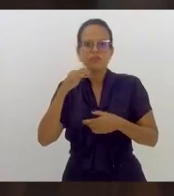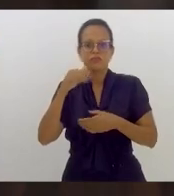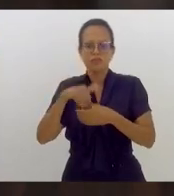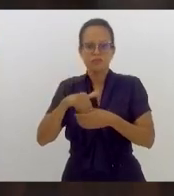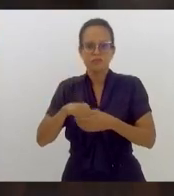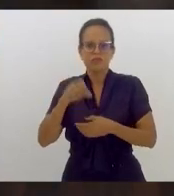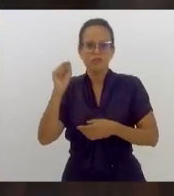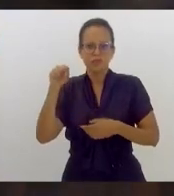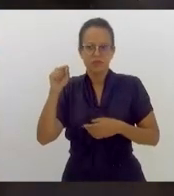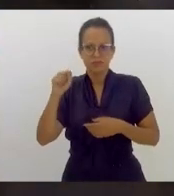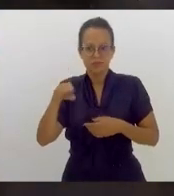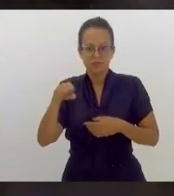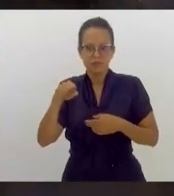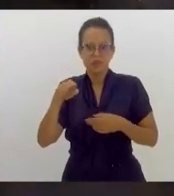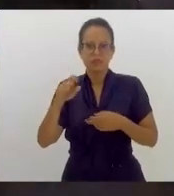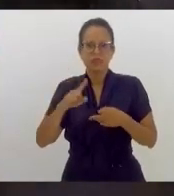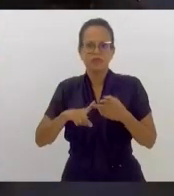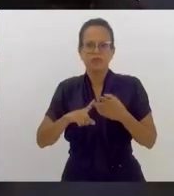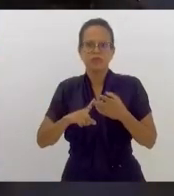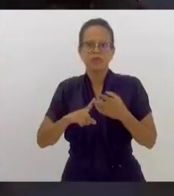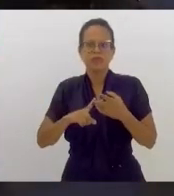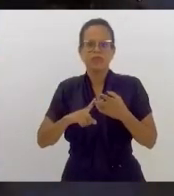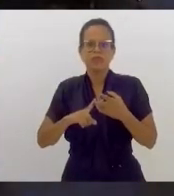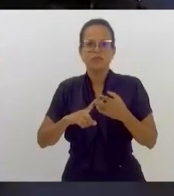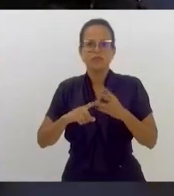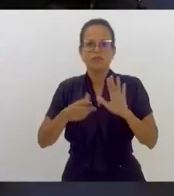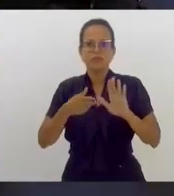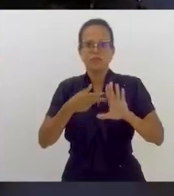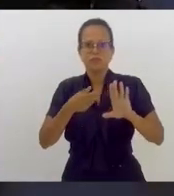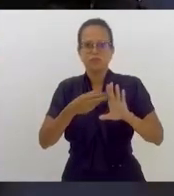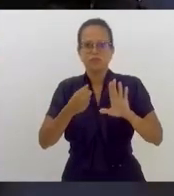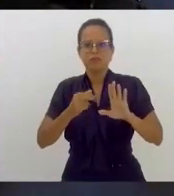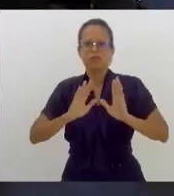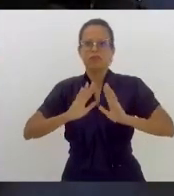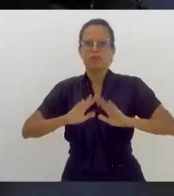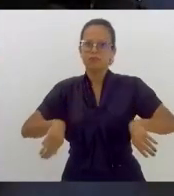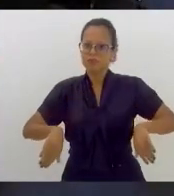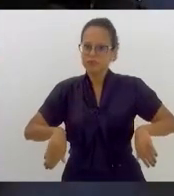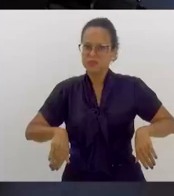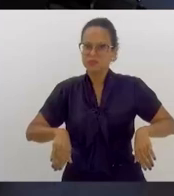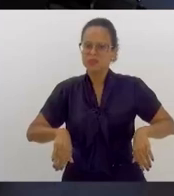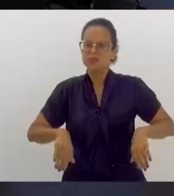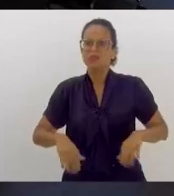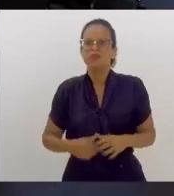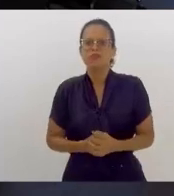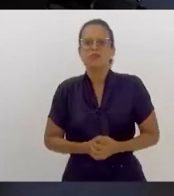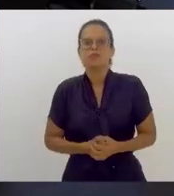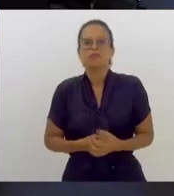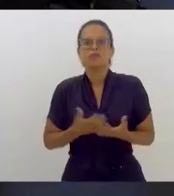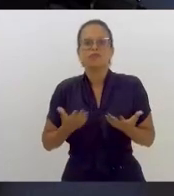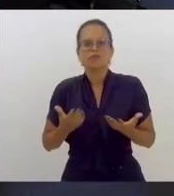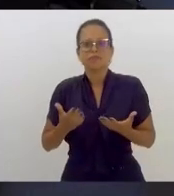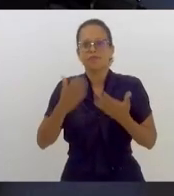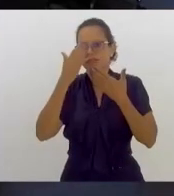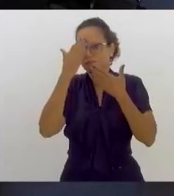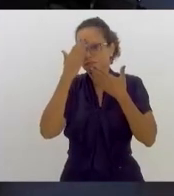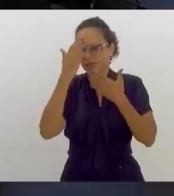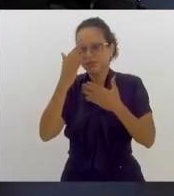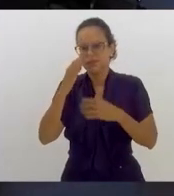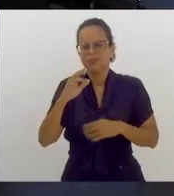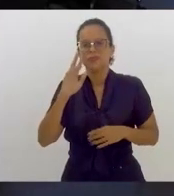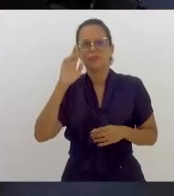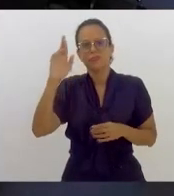sim. Os vetos foram rejeitados. Quero aqui agradecer ao líder do